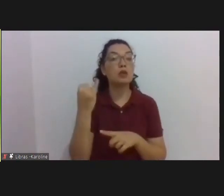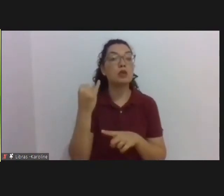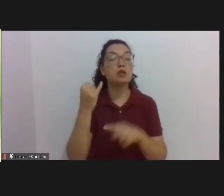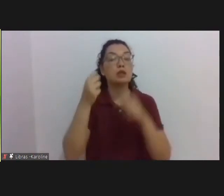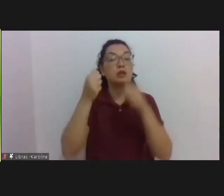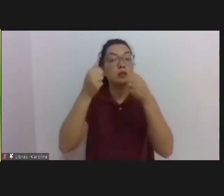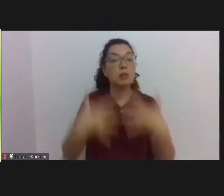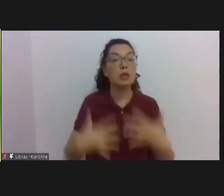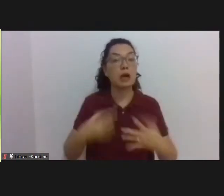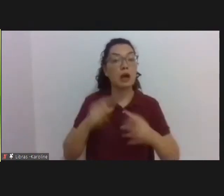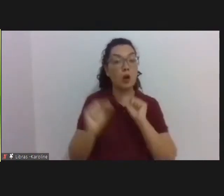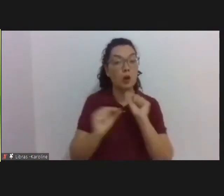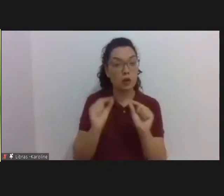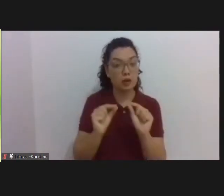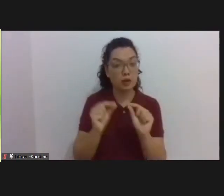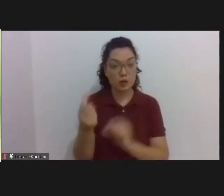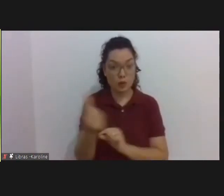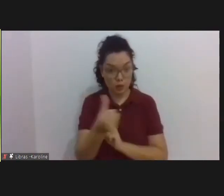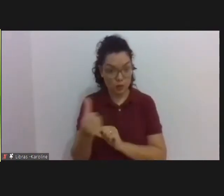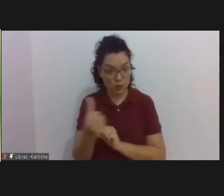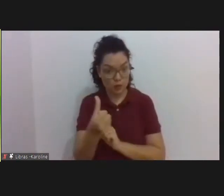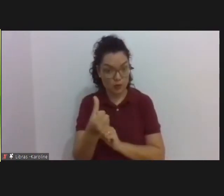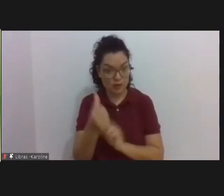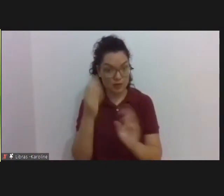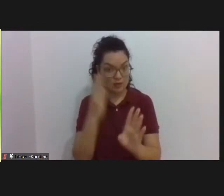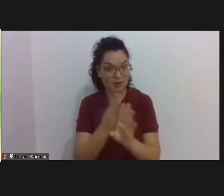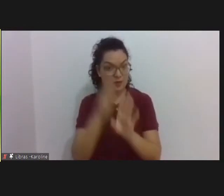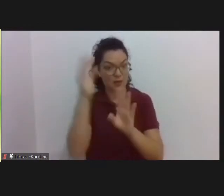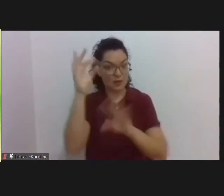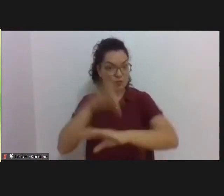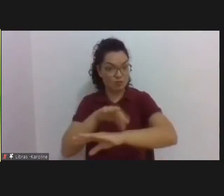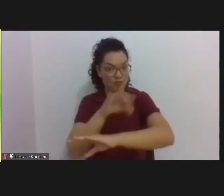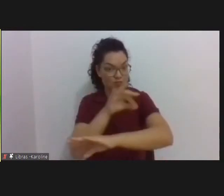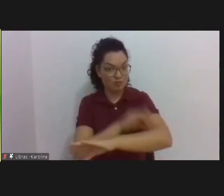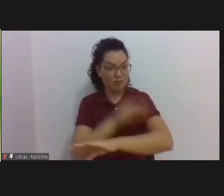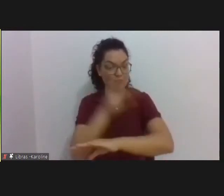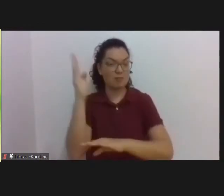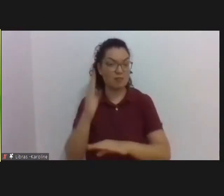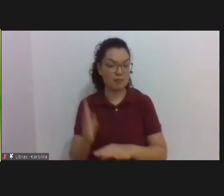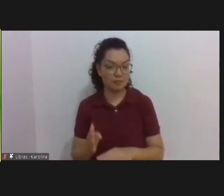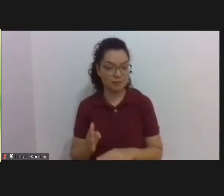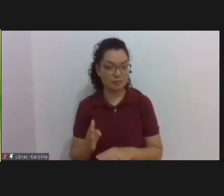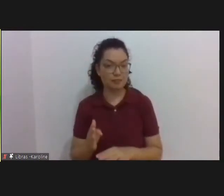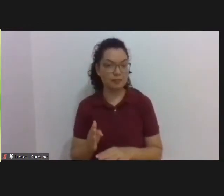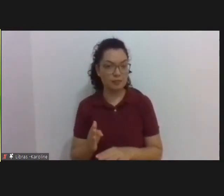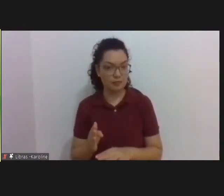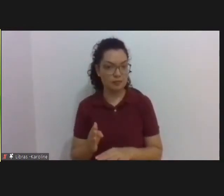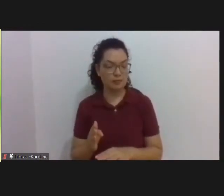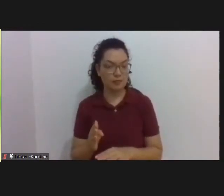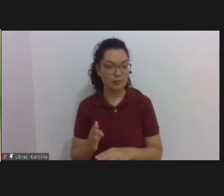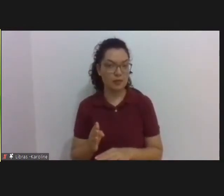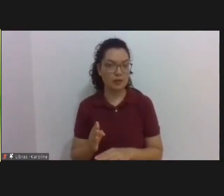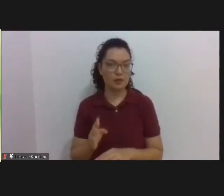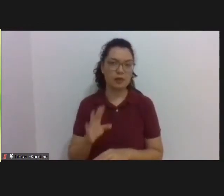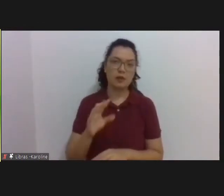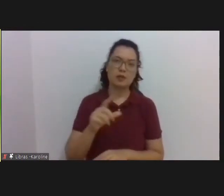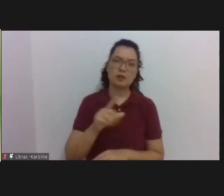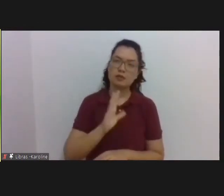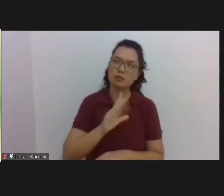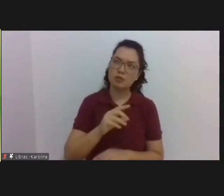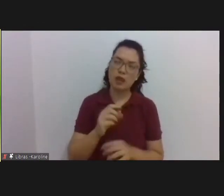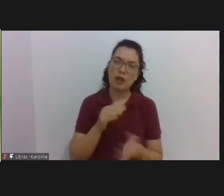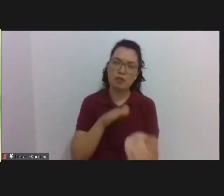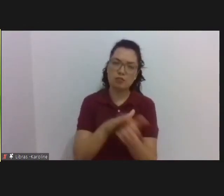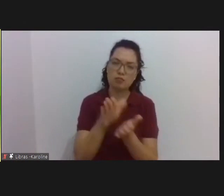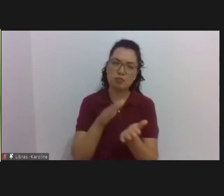lembranças, deixa um legado materializado na publicação dos anais do evento, com aproximadamente 8 mil páginas e um acervo